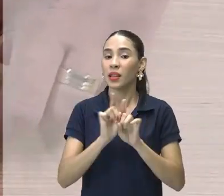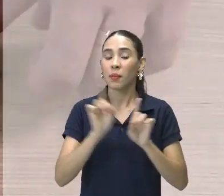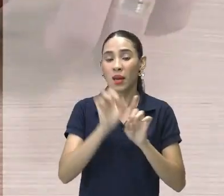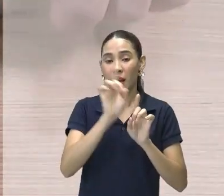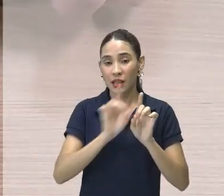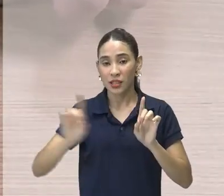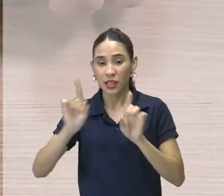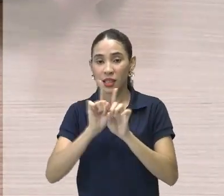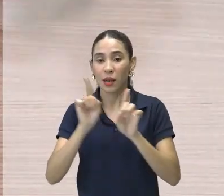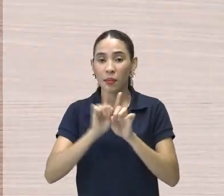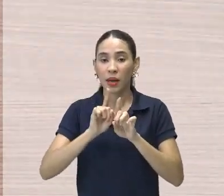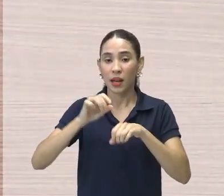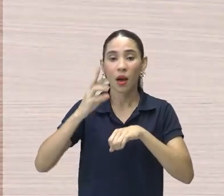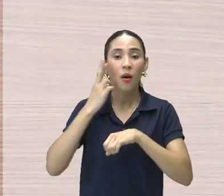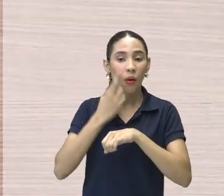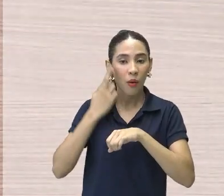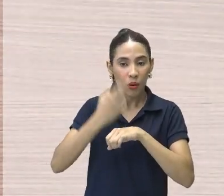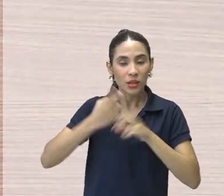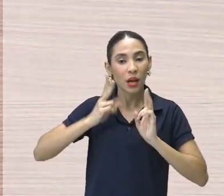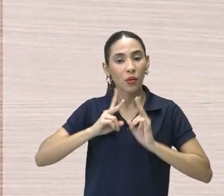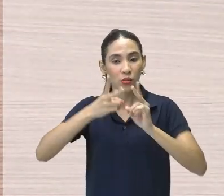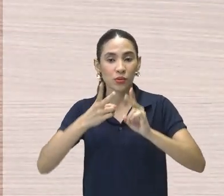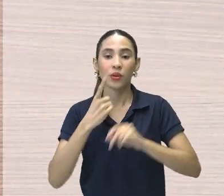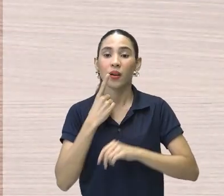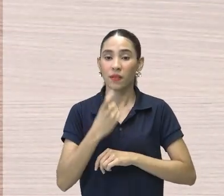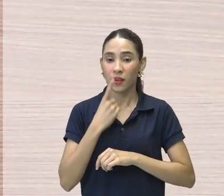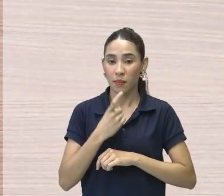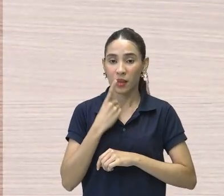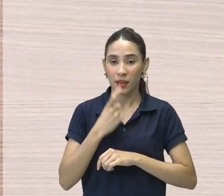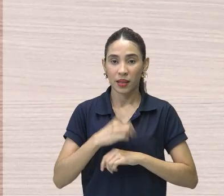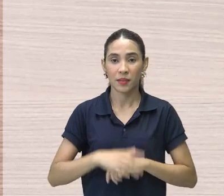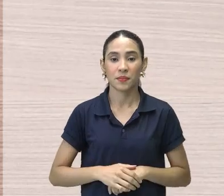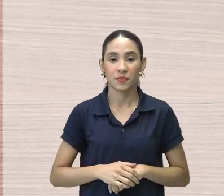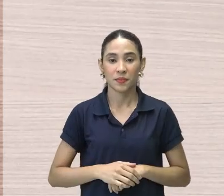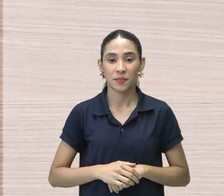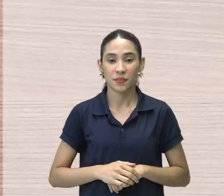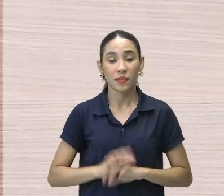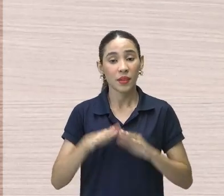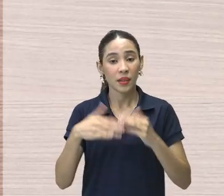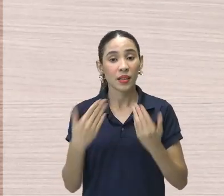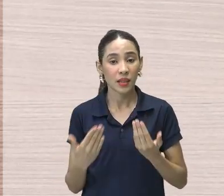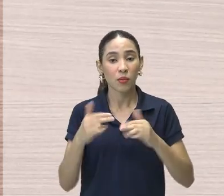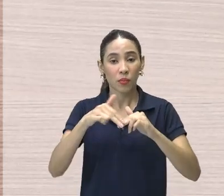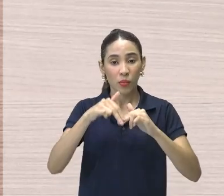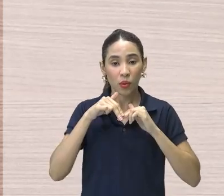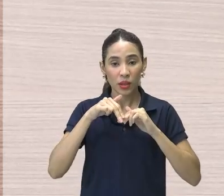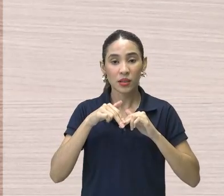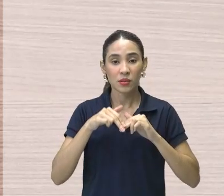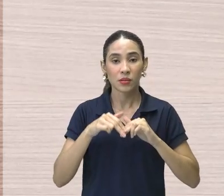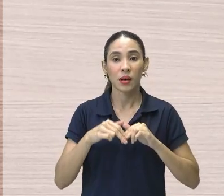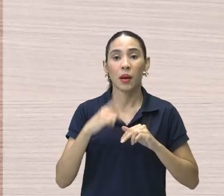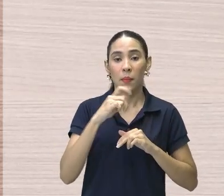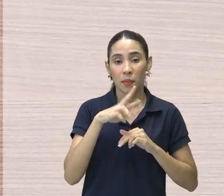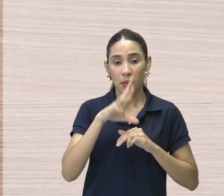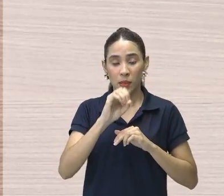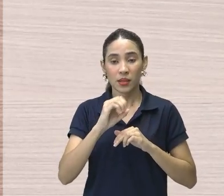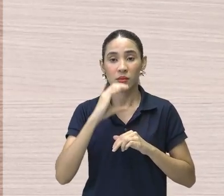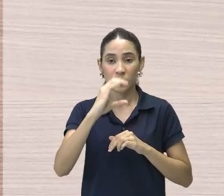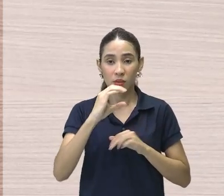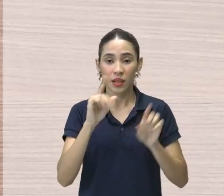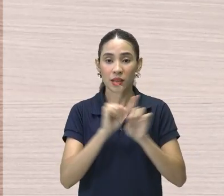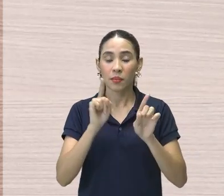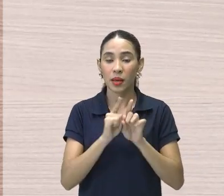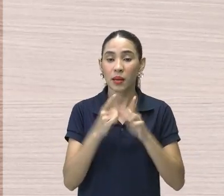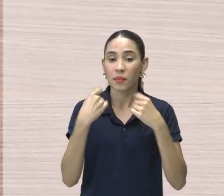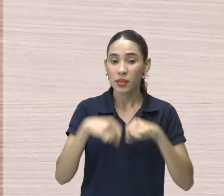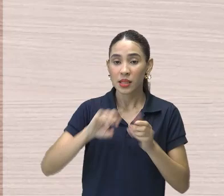direita da ficha rosa continua sendo a ficha vermelha. Então, por isso que na permutação circular a gente